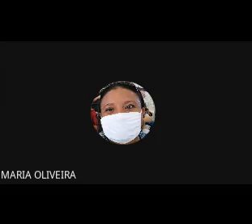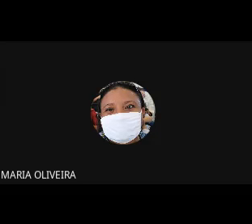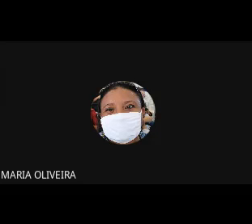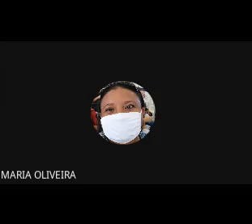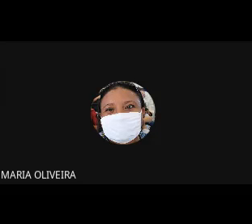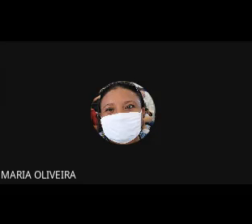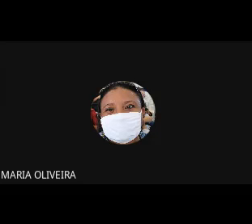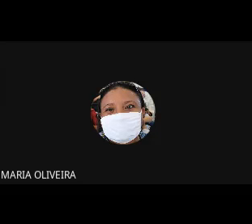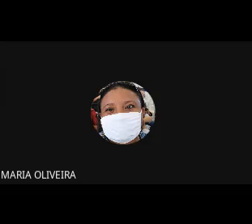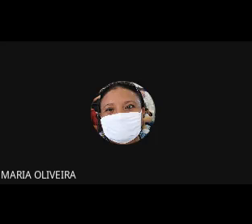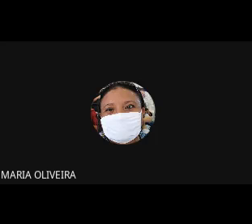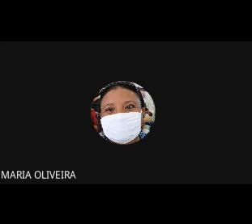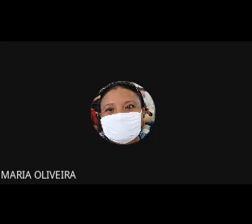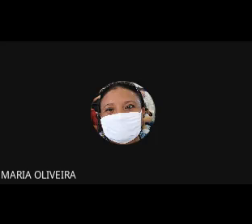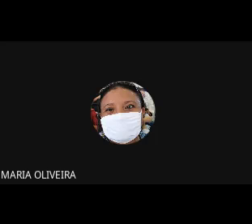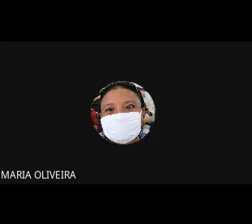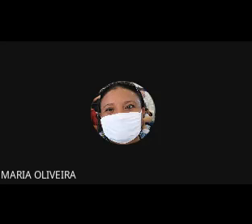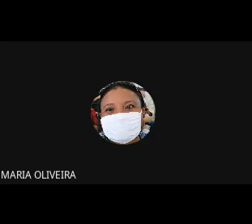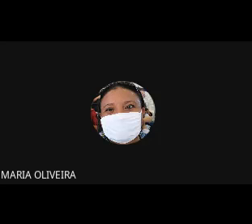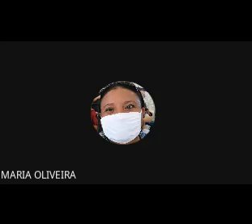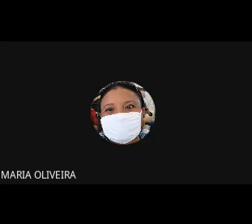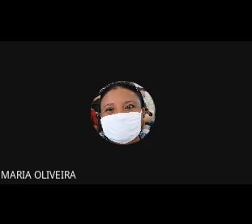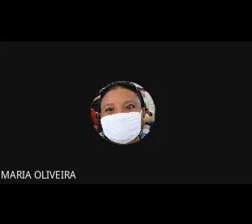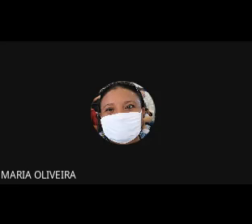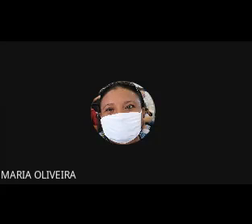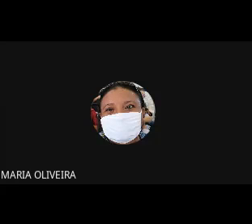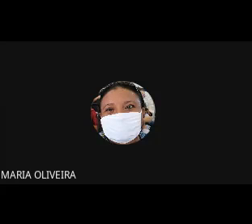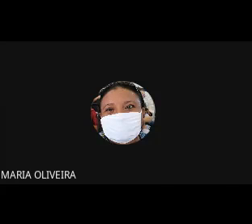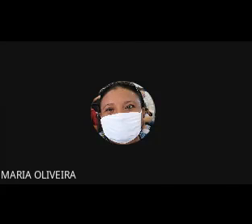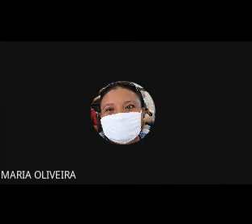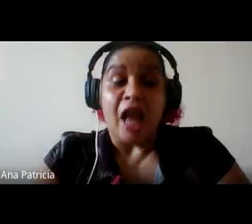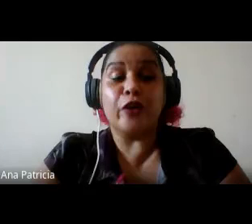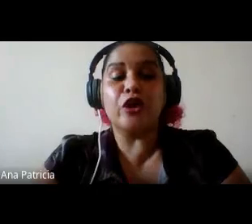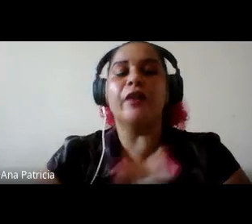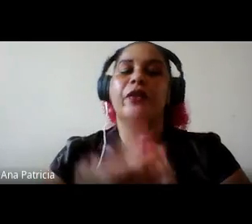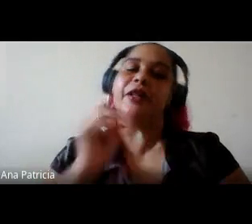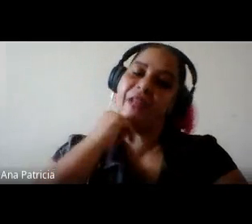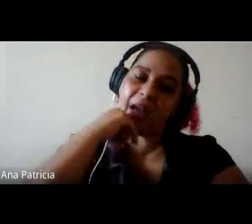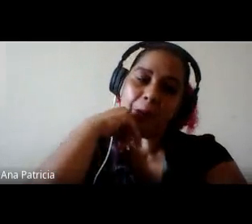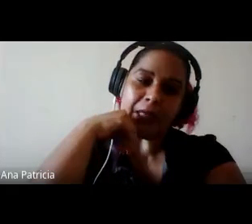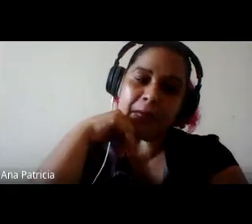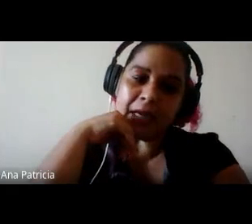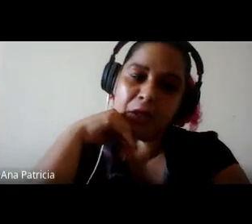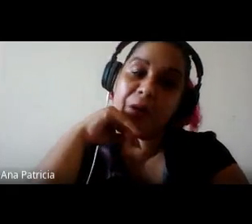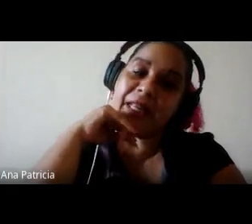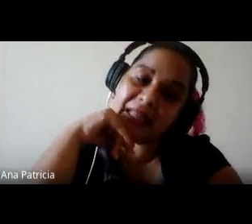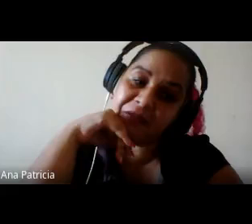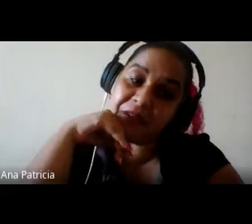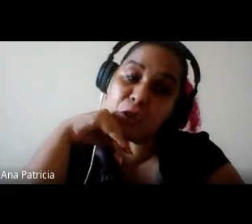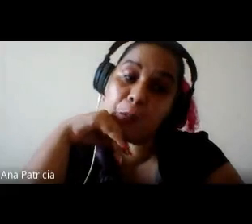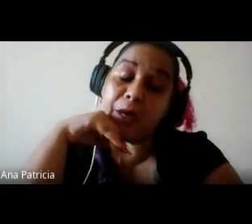estar participando dessa atividade à noite. Senão eu vou pegar ele quando a quarentena acabar. Eu só vou ficar com pena de Maradona porque